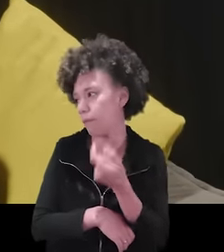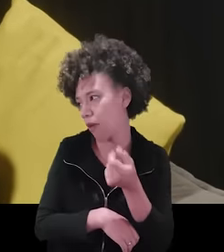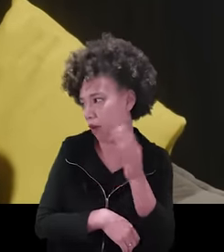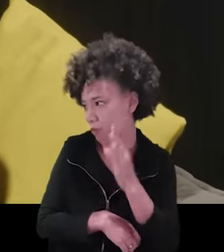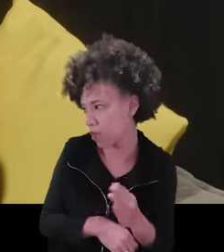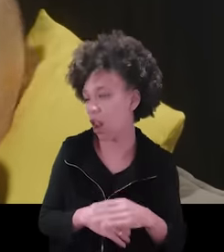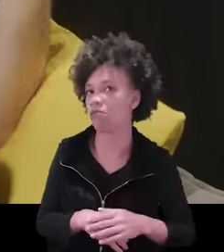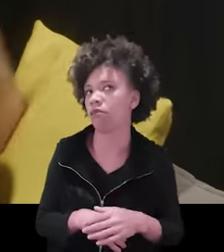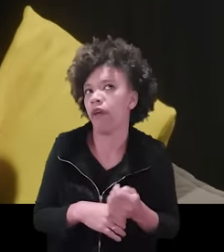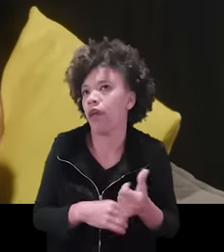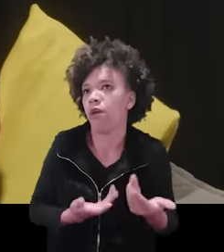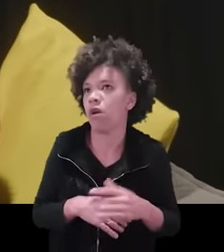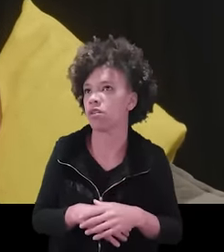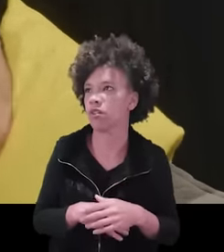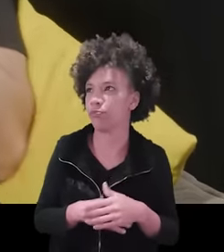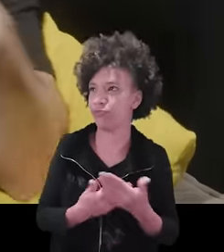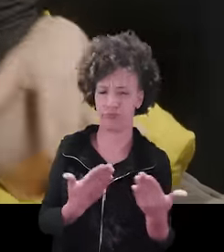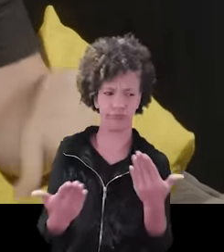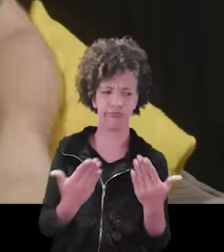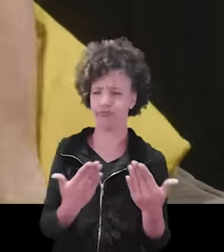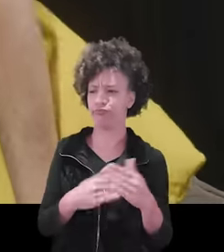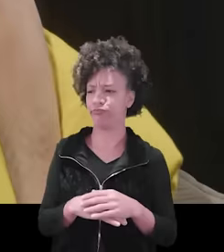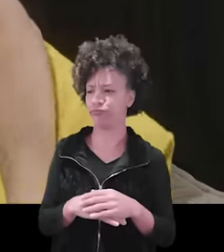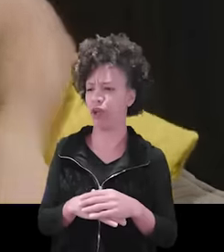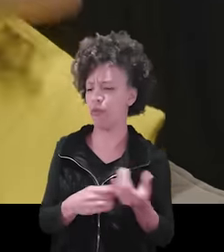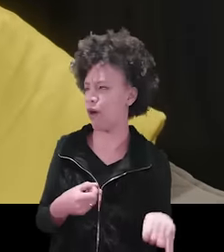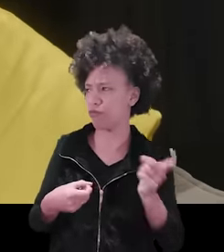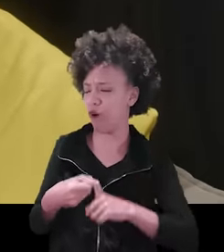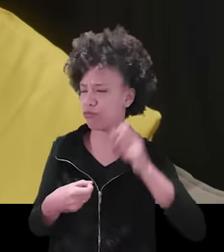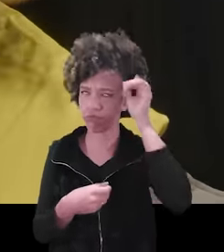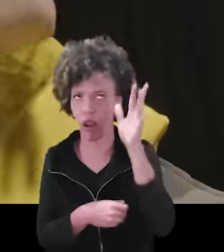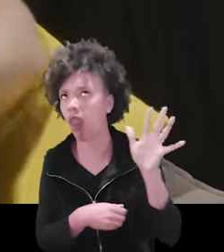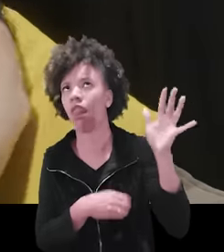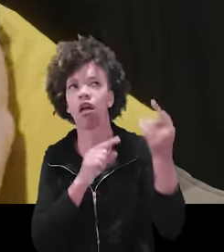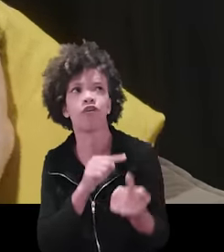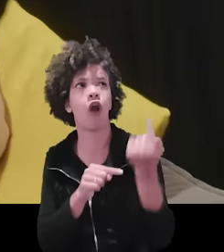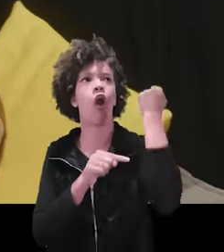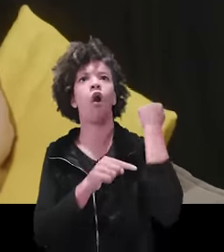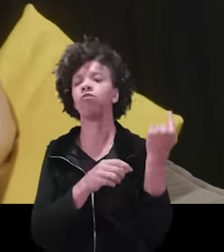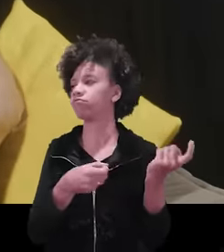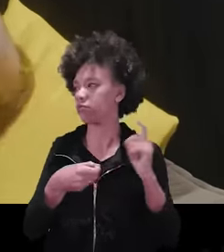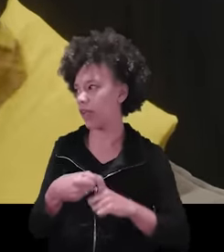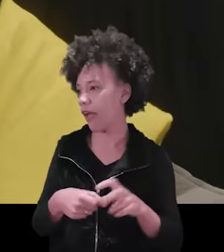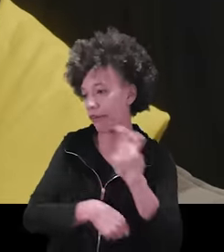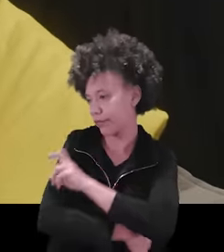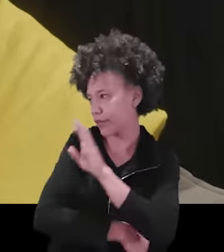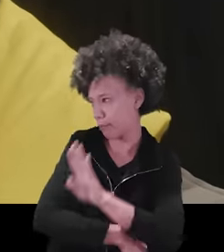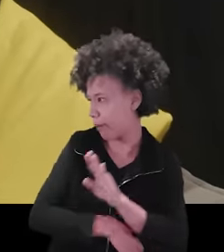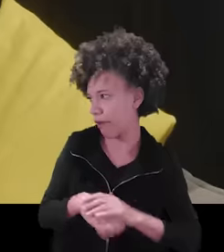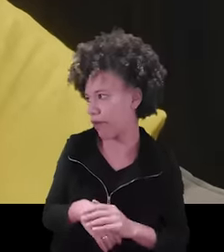falar piadas brasileiras é quase como uma epifania é quase como uma volta a quinta série B